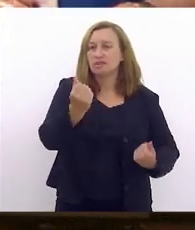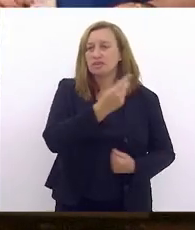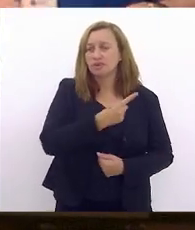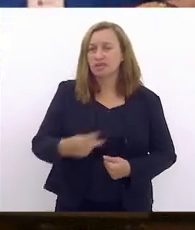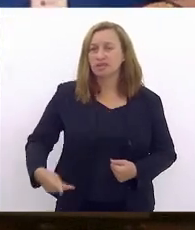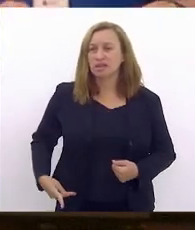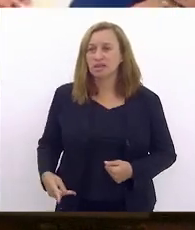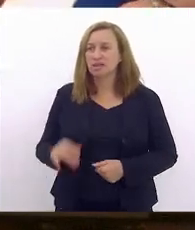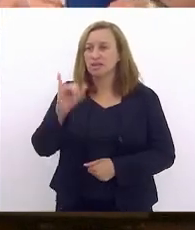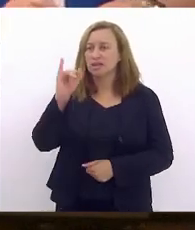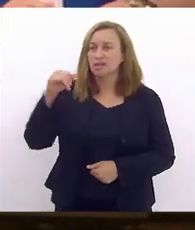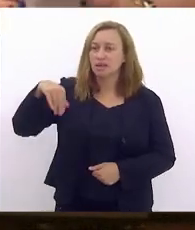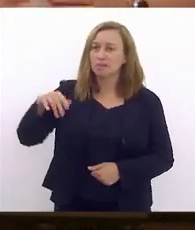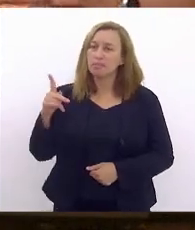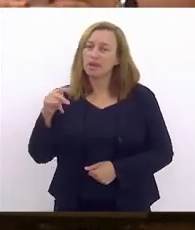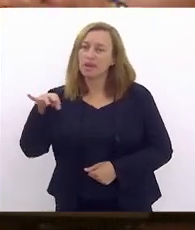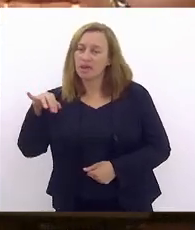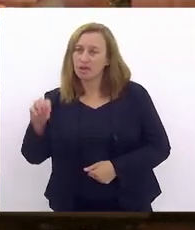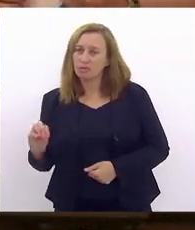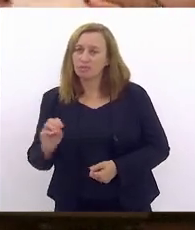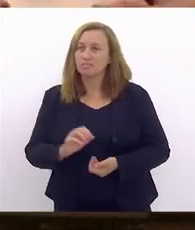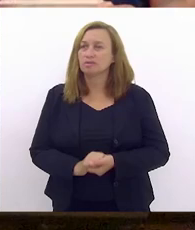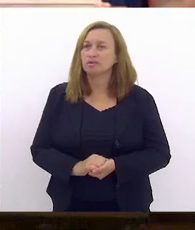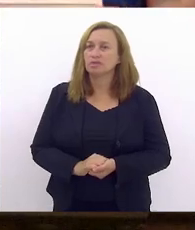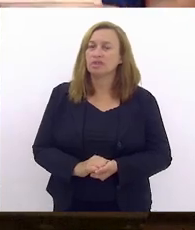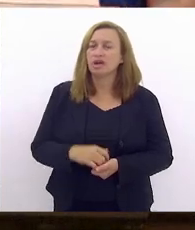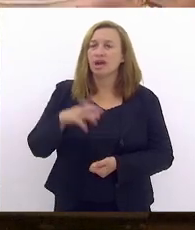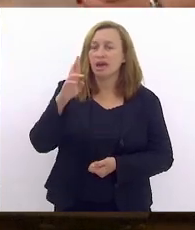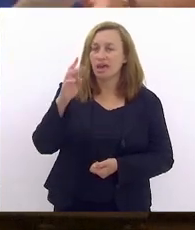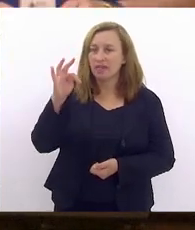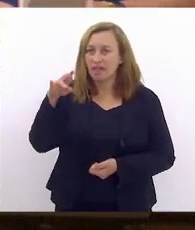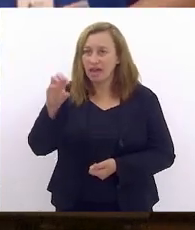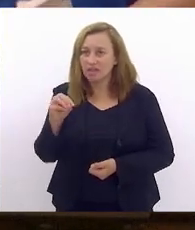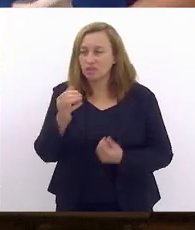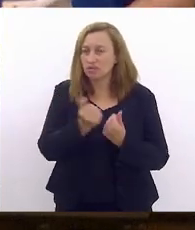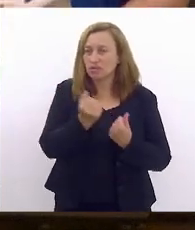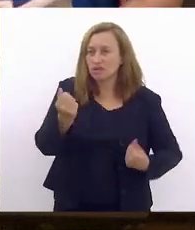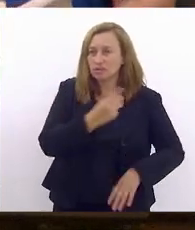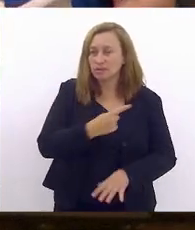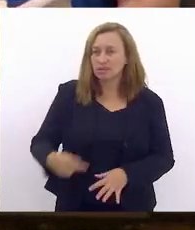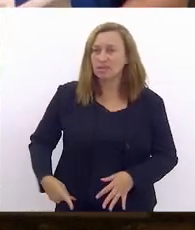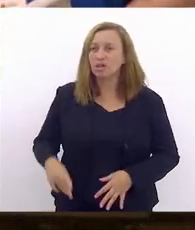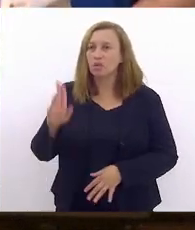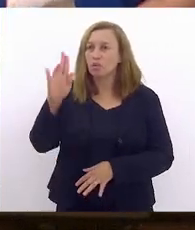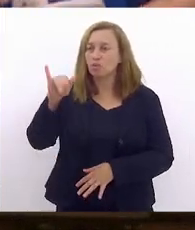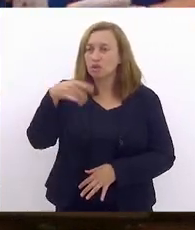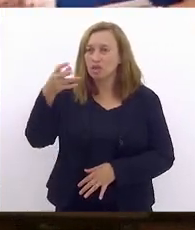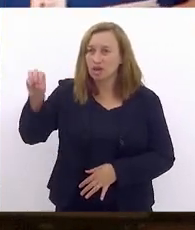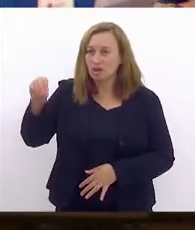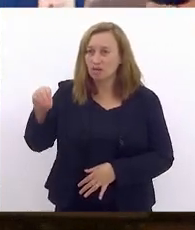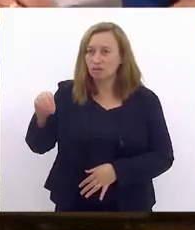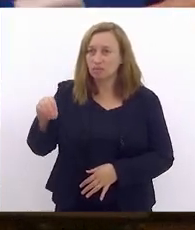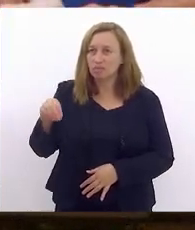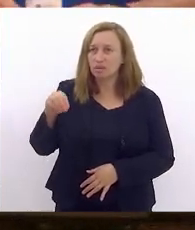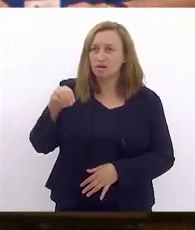Império Serrano. Renato Gomes, vice-presidente da União de Maricá.